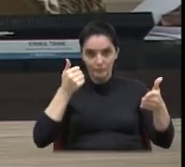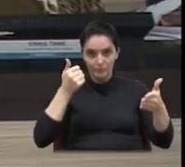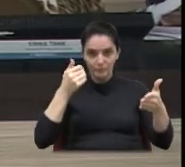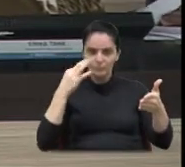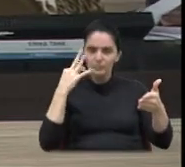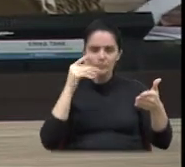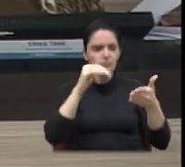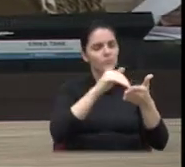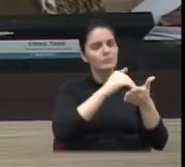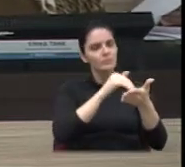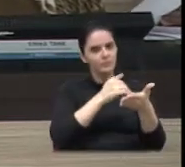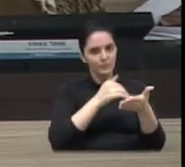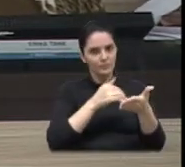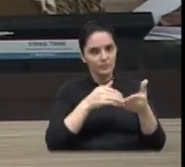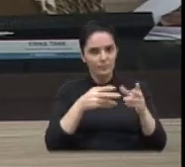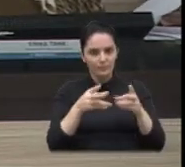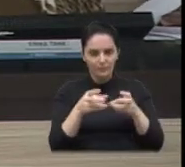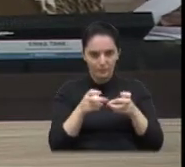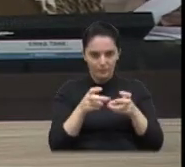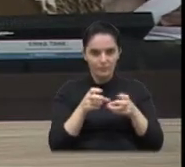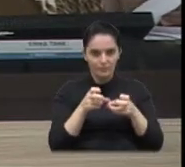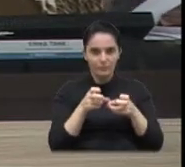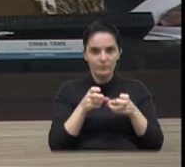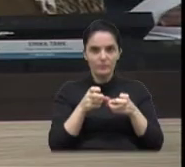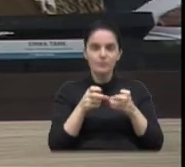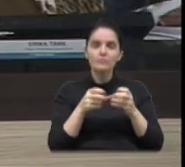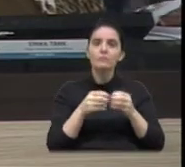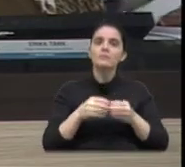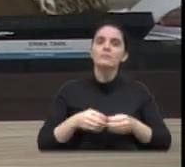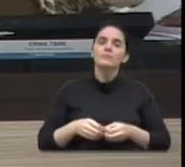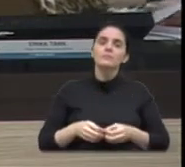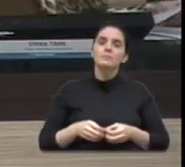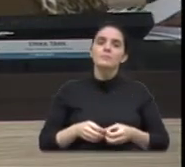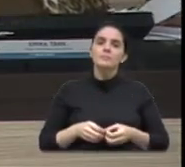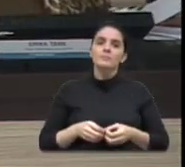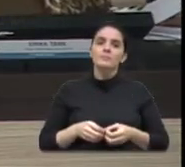secretarias municipais e autarquias que compõem o Poder Executivo Municipal.